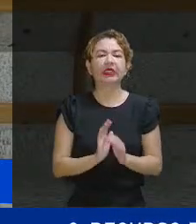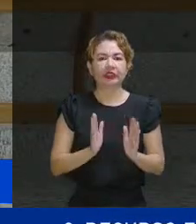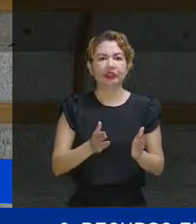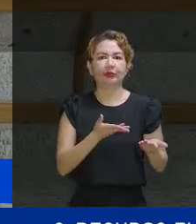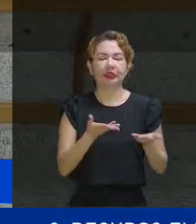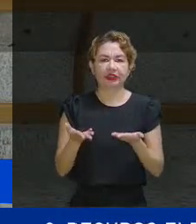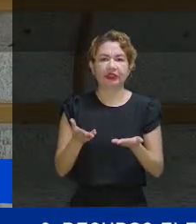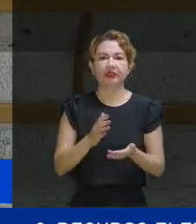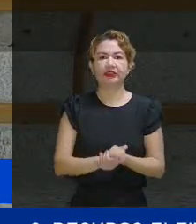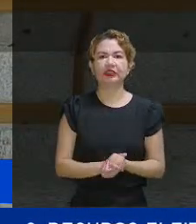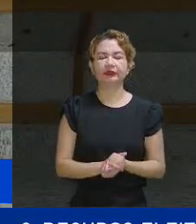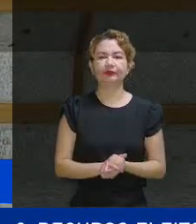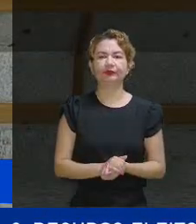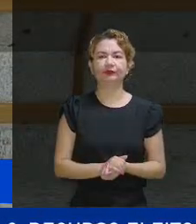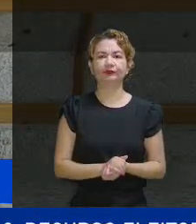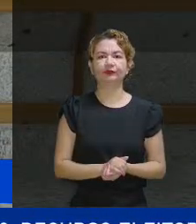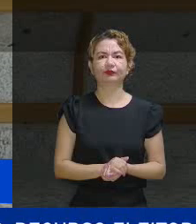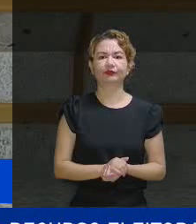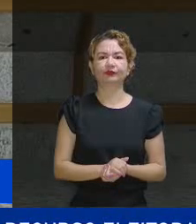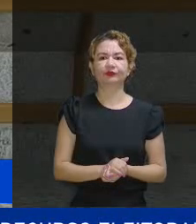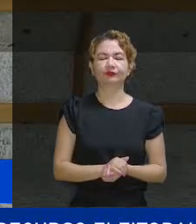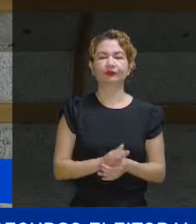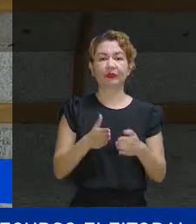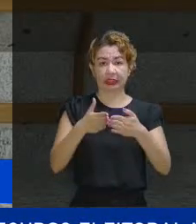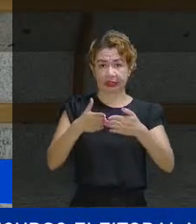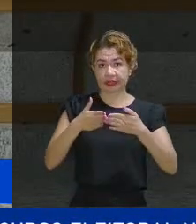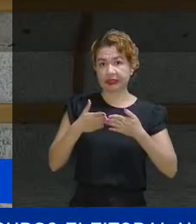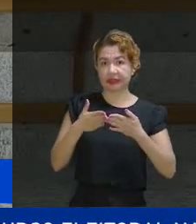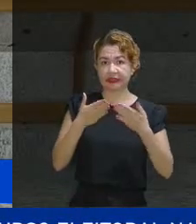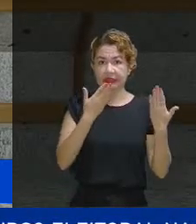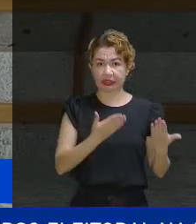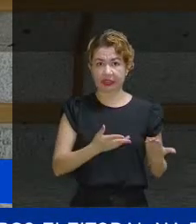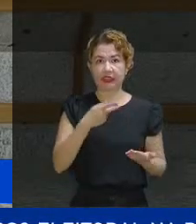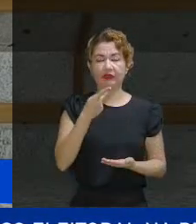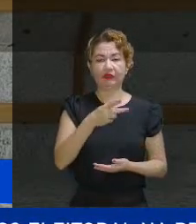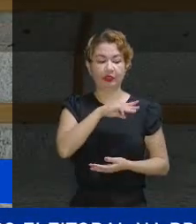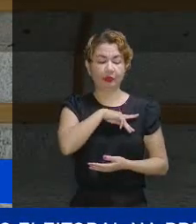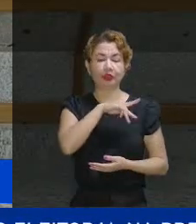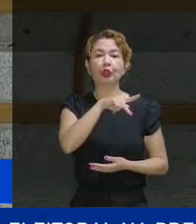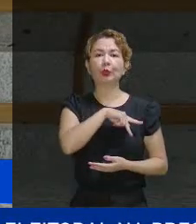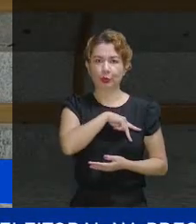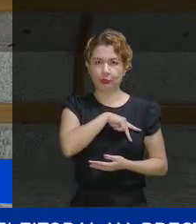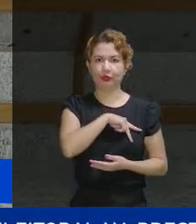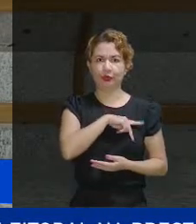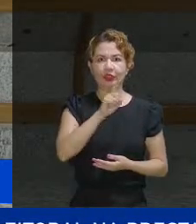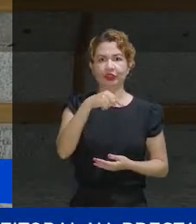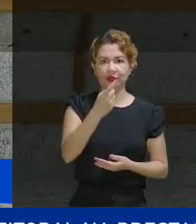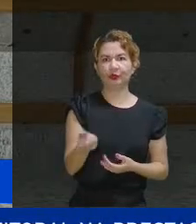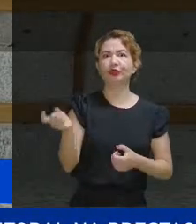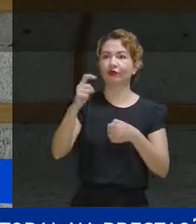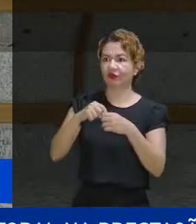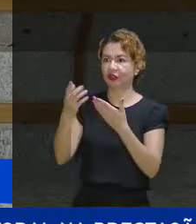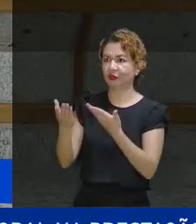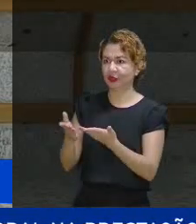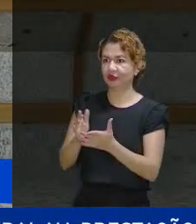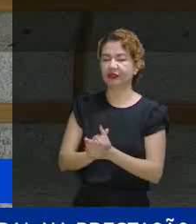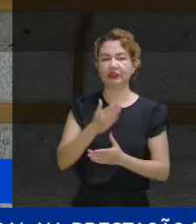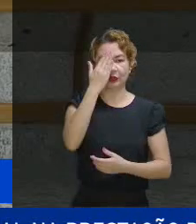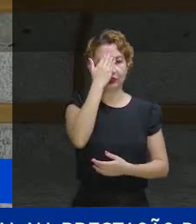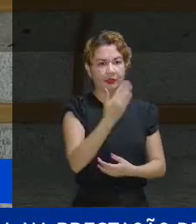Agora a foco na apresentação, parte eu vou central da devolver, mesa. pedir Vênia para passar a palavra ao MP e, na sequência, devolvo a palavra. Ok,